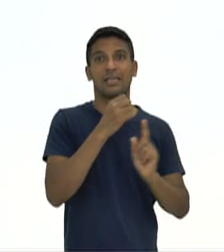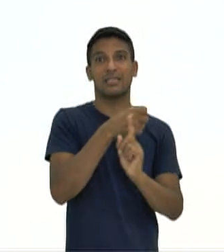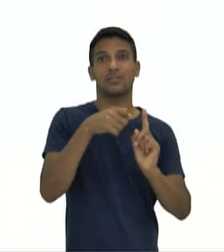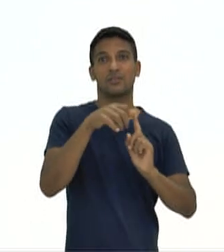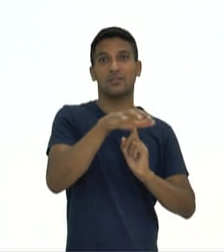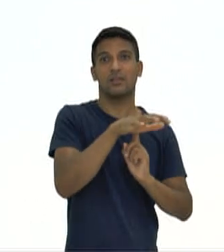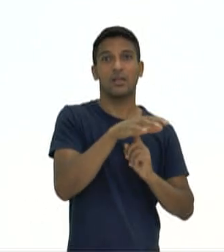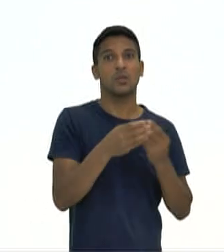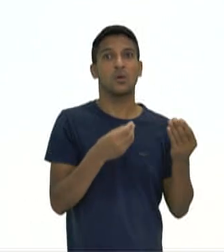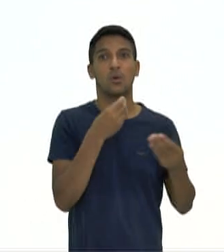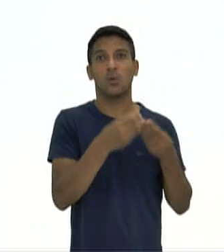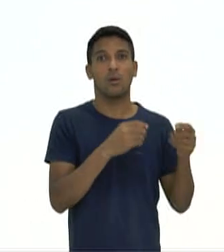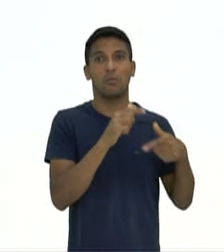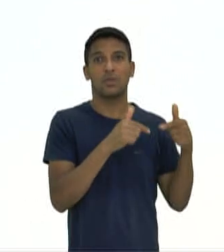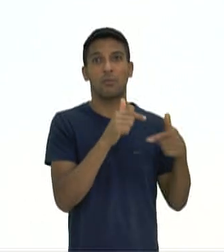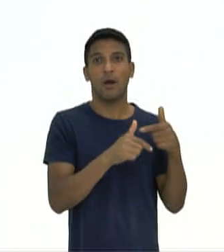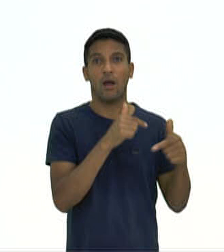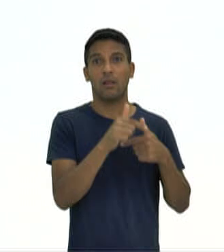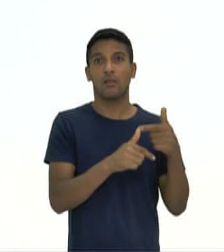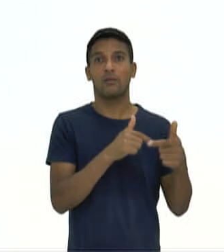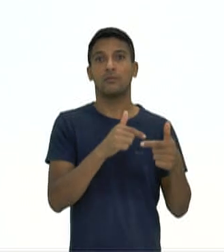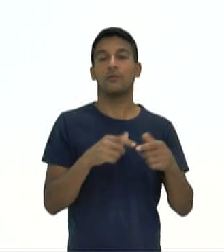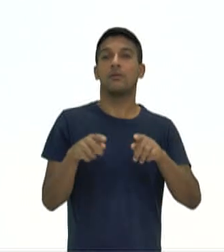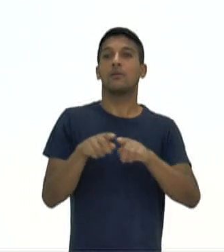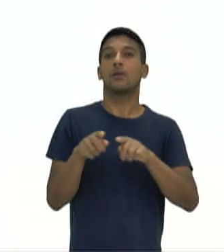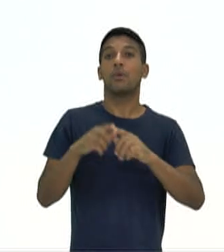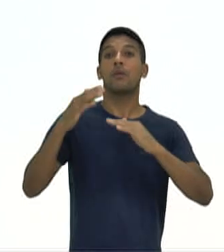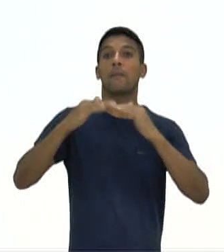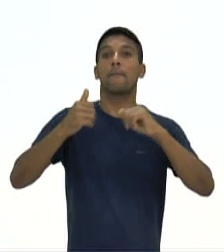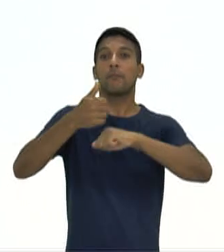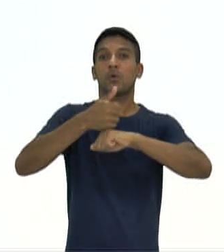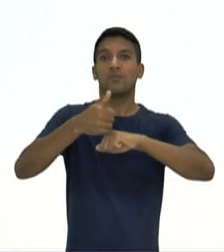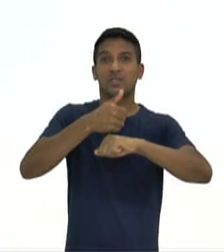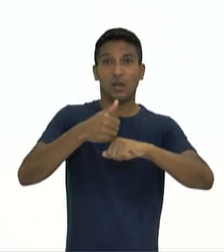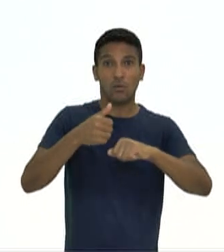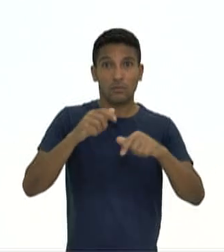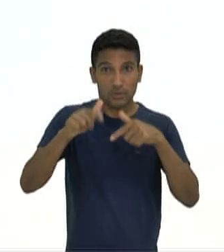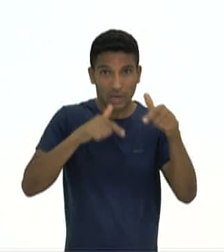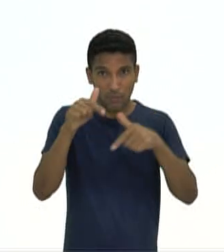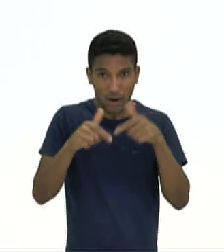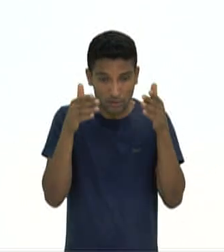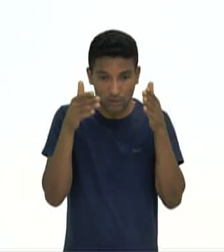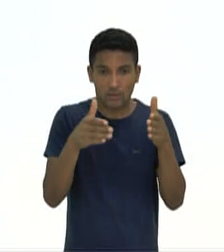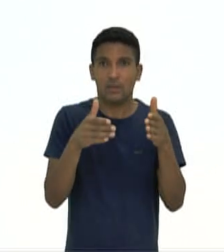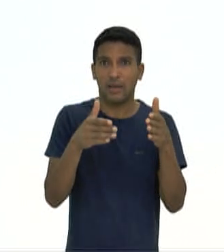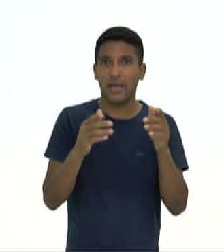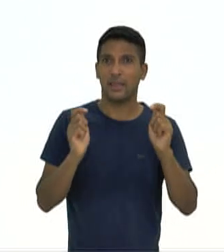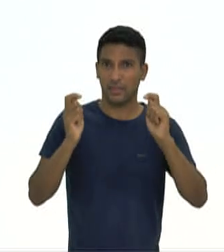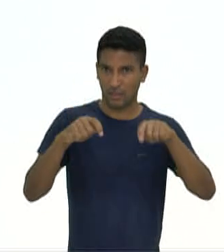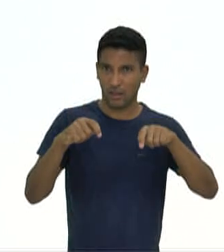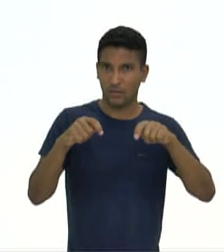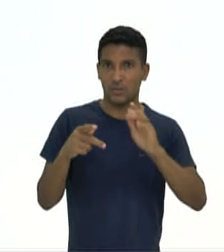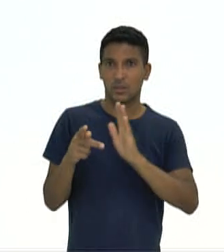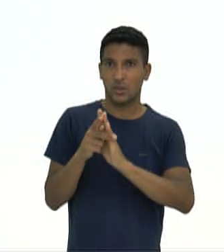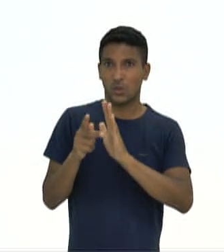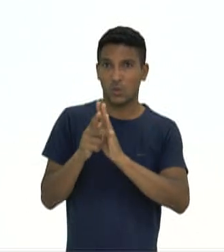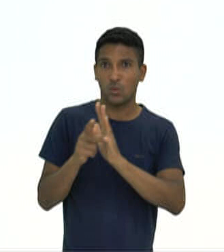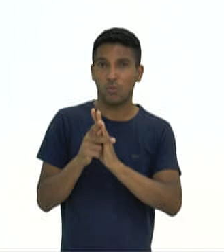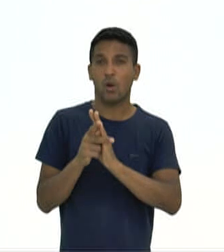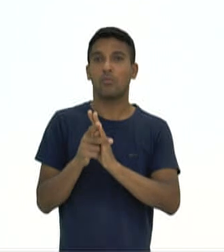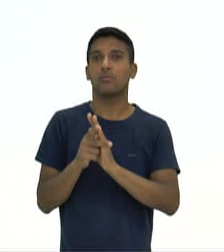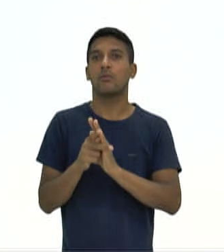é favorável? Sim ou não? Por quê? Em algum momento, já considerou mudar de área?